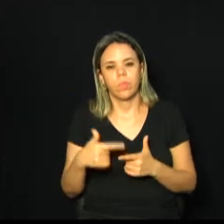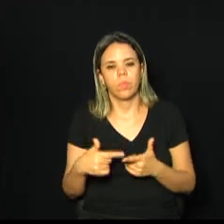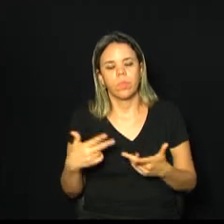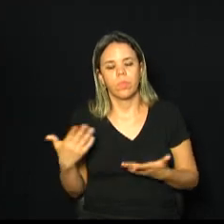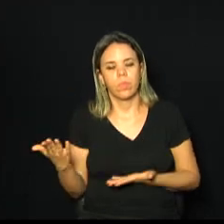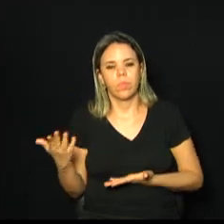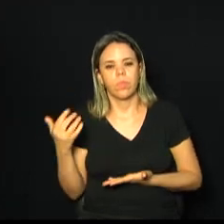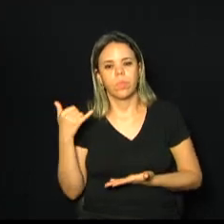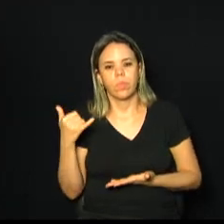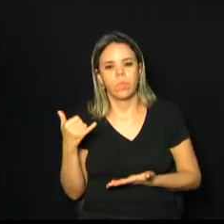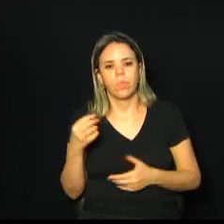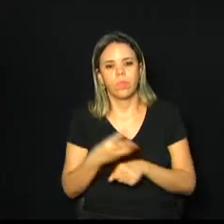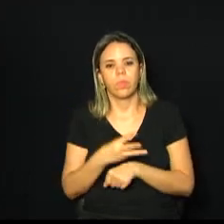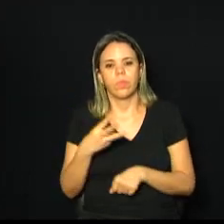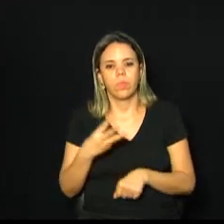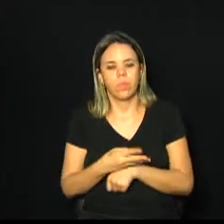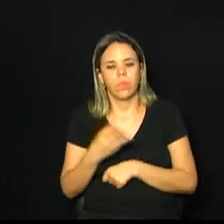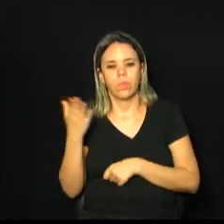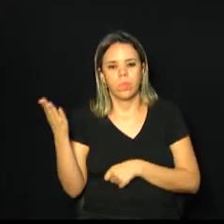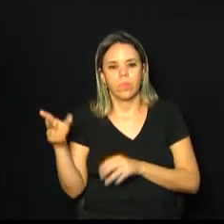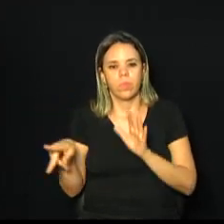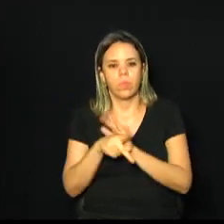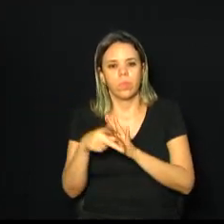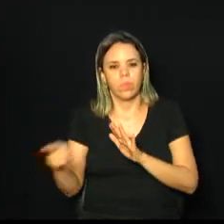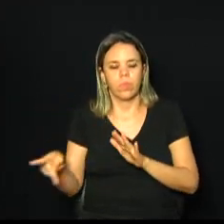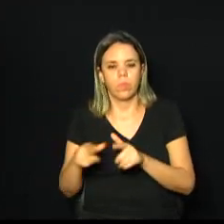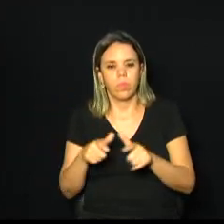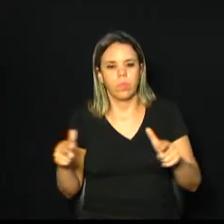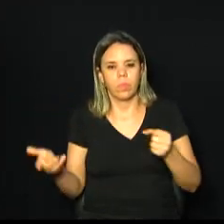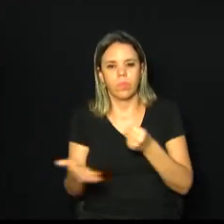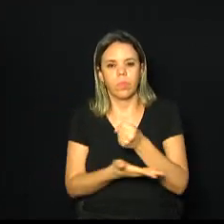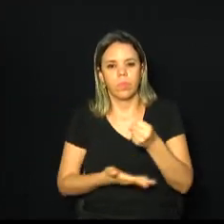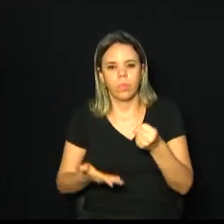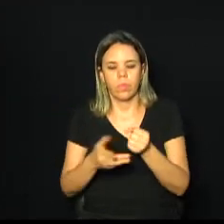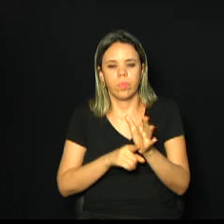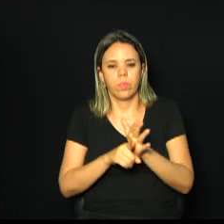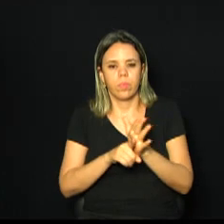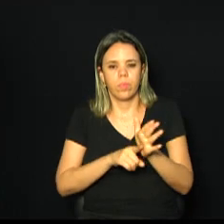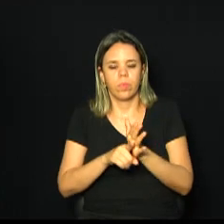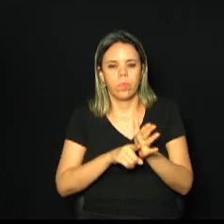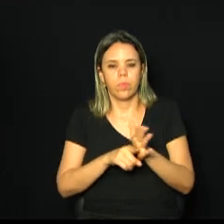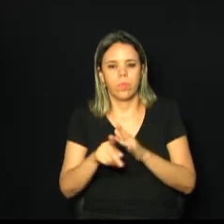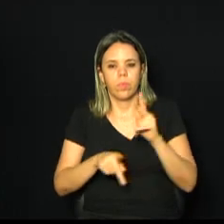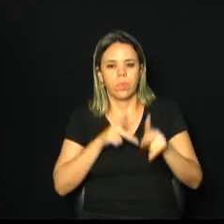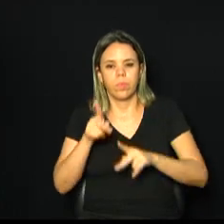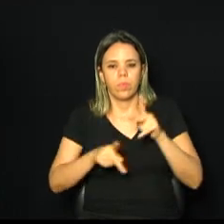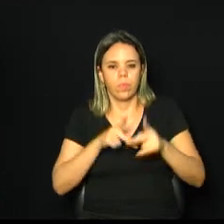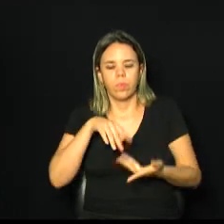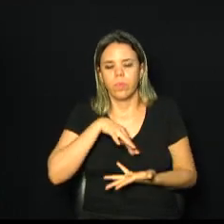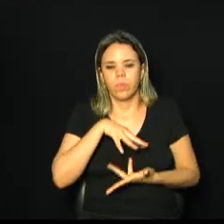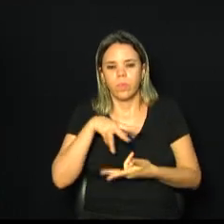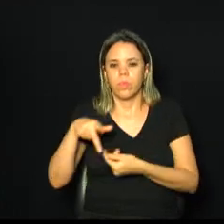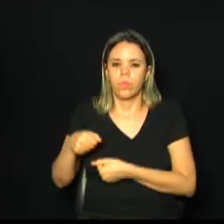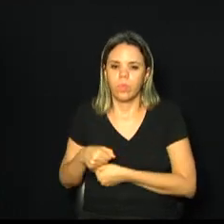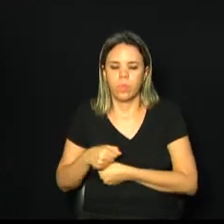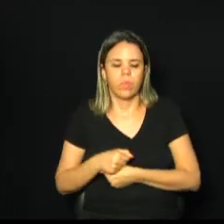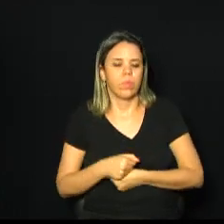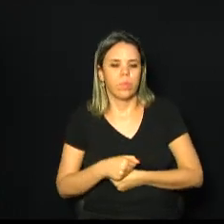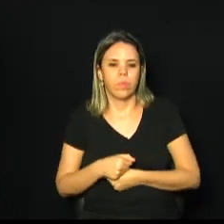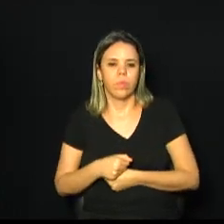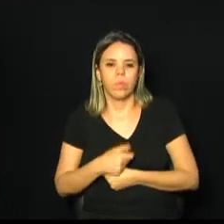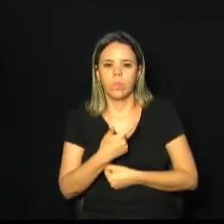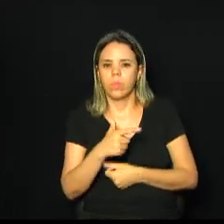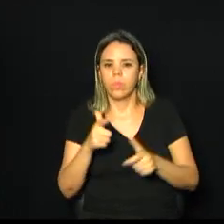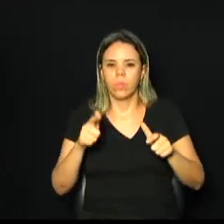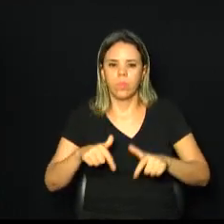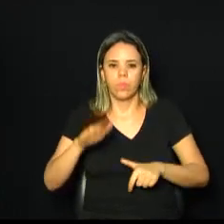O seu WhatsApp pertence à maior base de dados de pessoas do mundo. Não tem lugar que